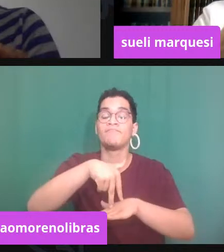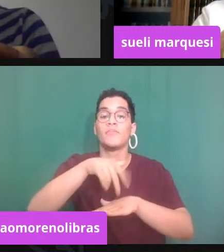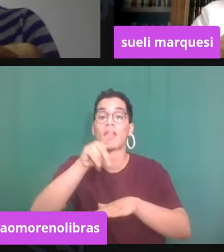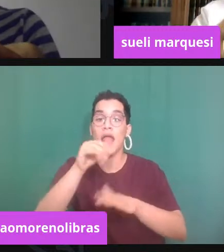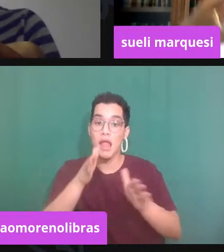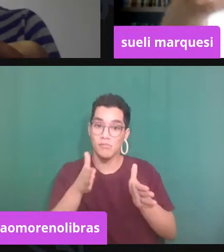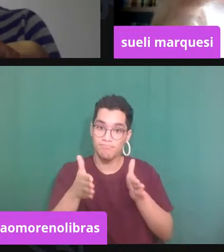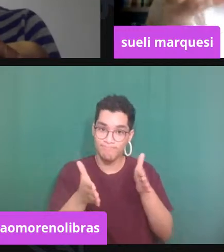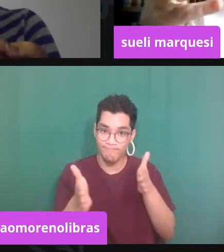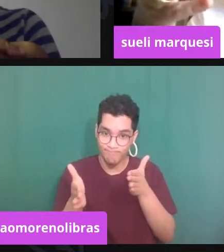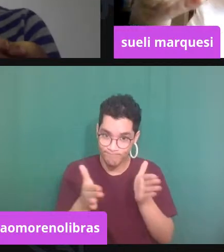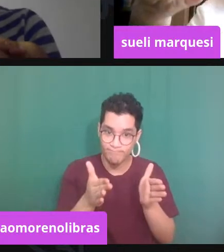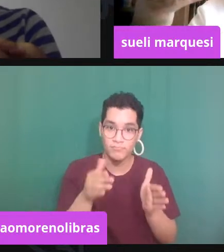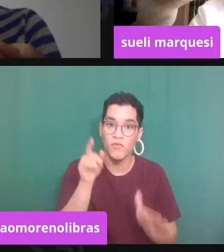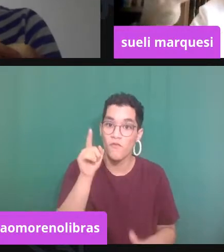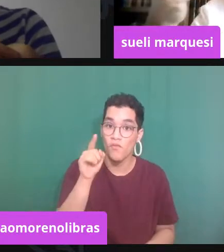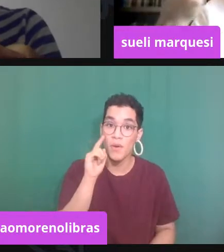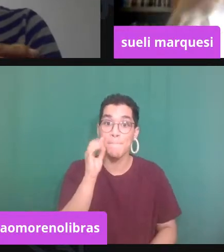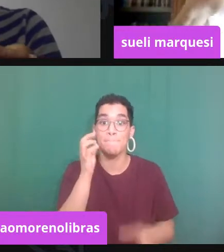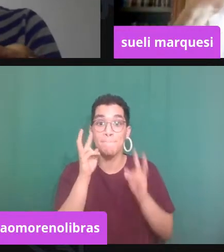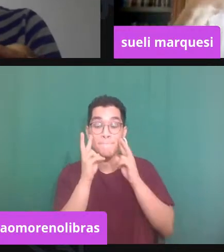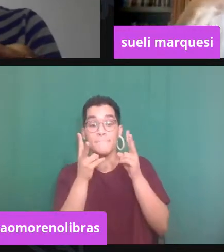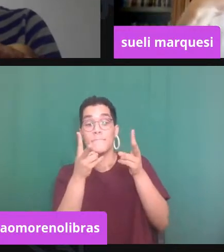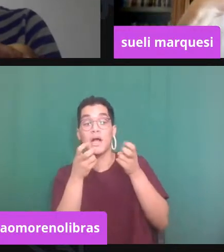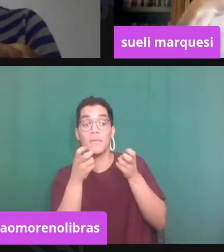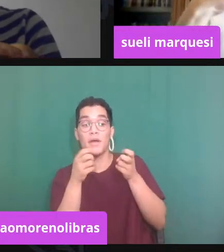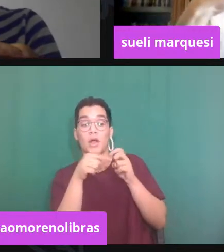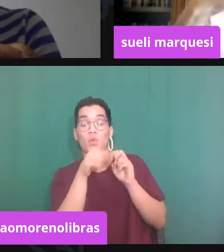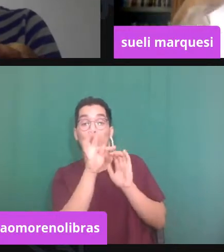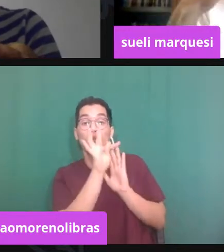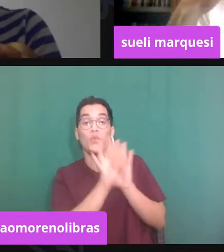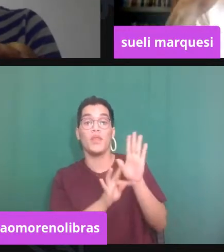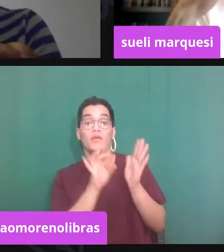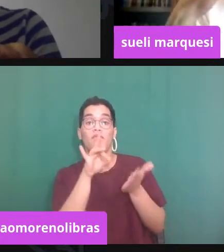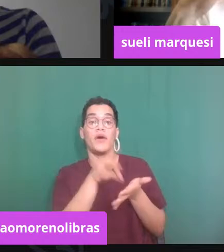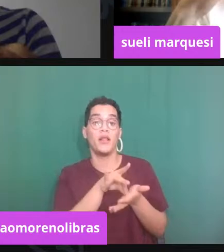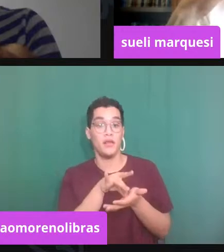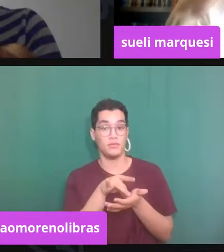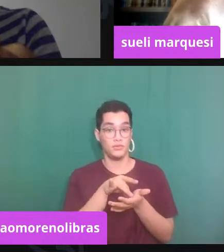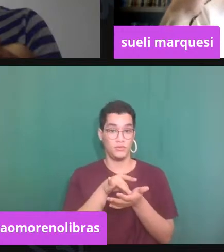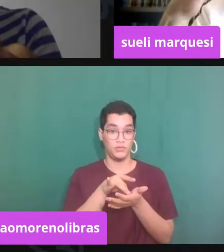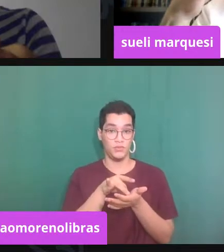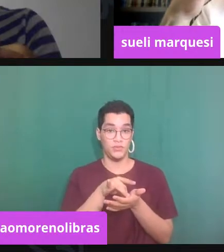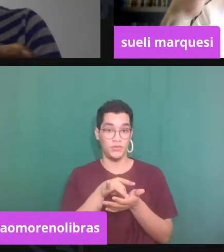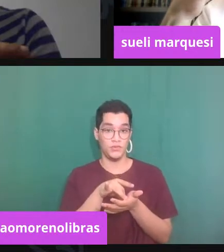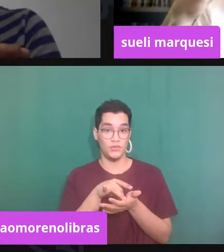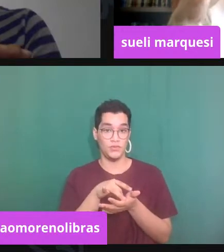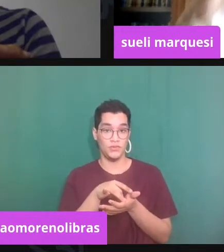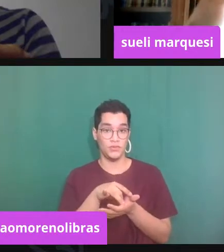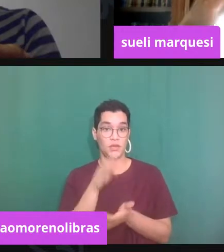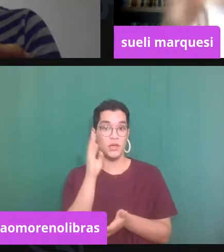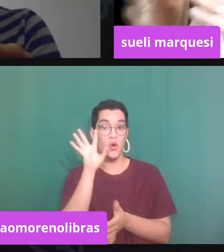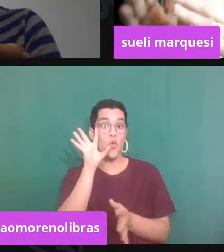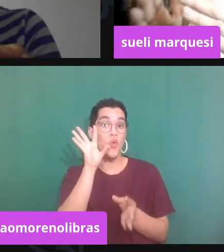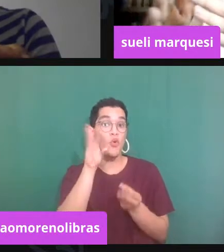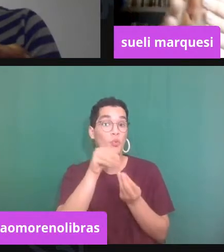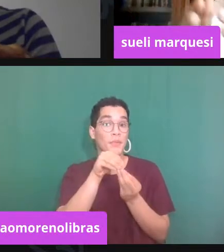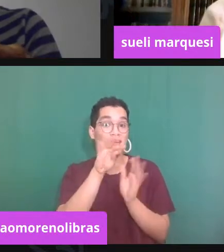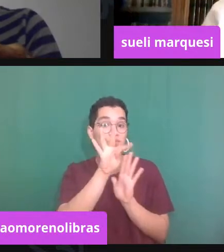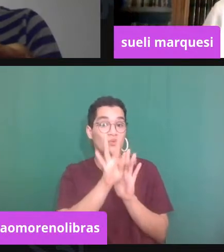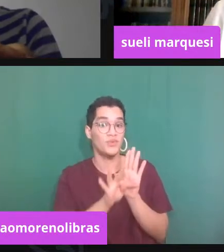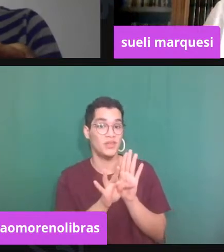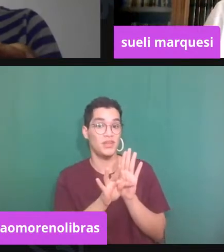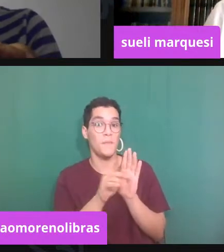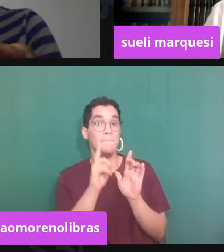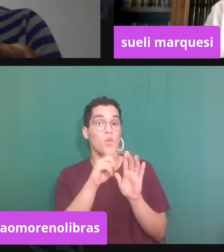o texto concreto, né? Ver o que você quer entender do texto em cada momento,